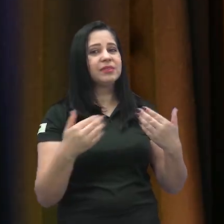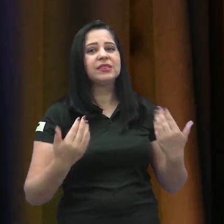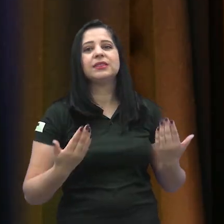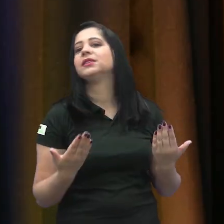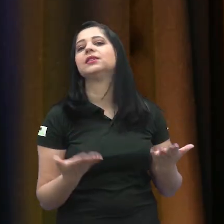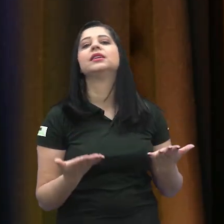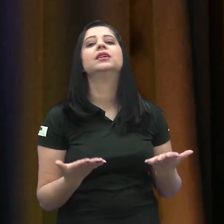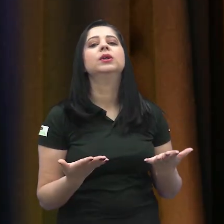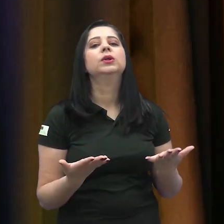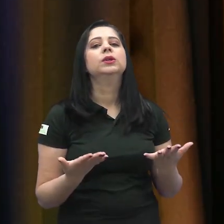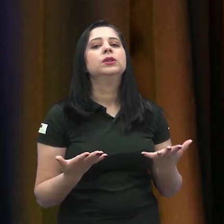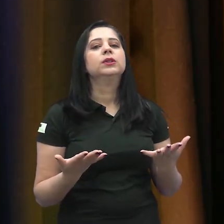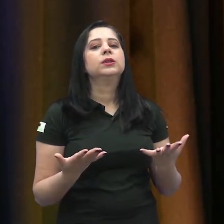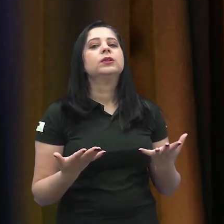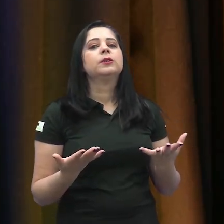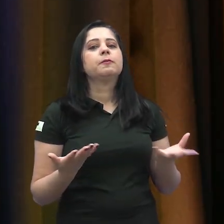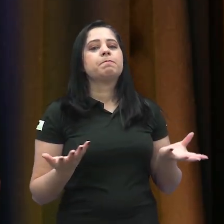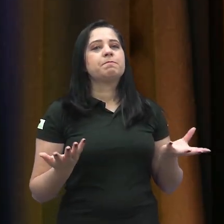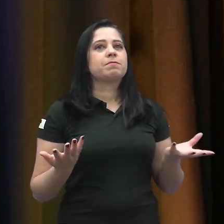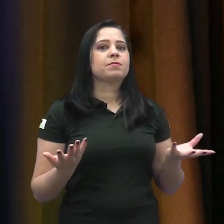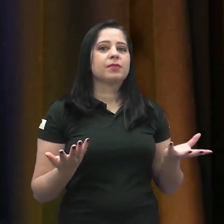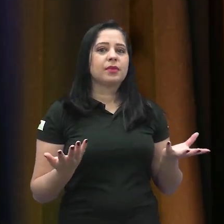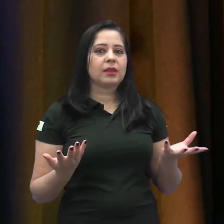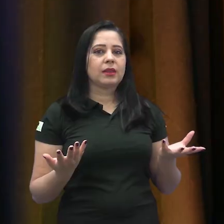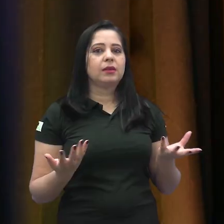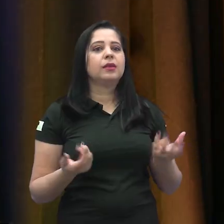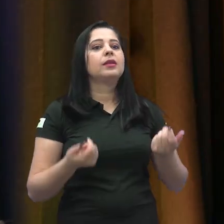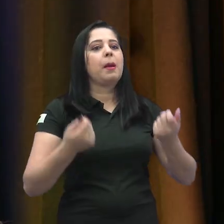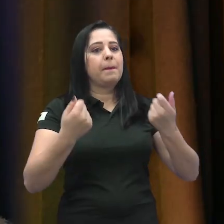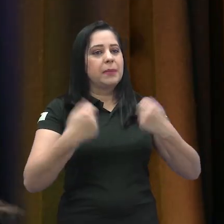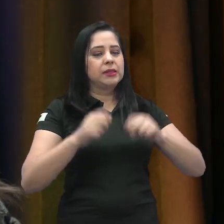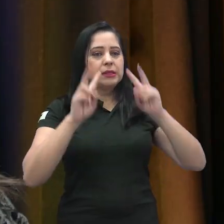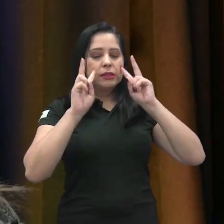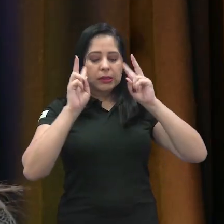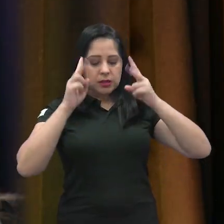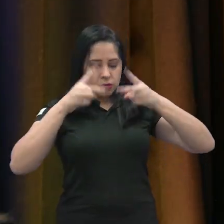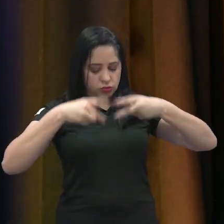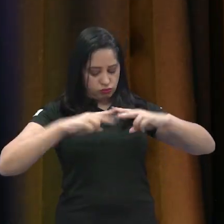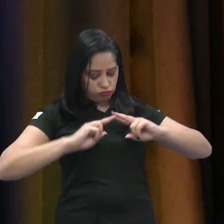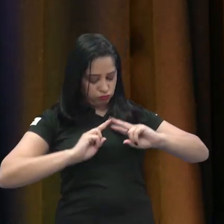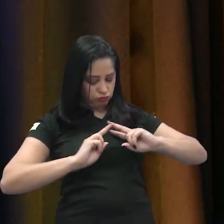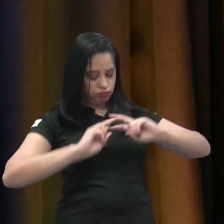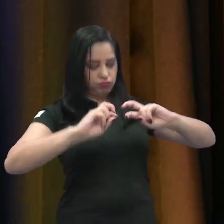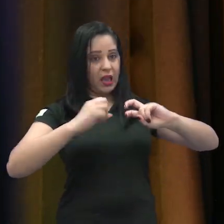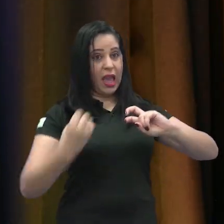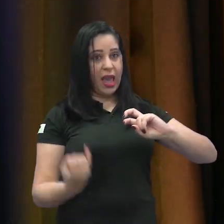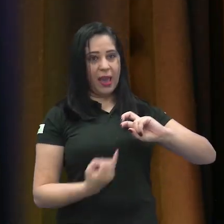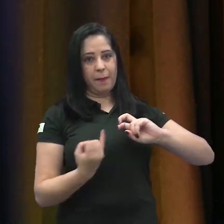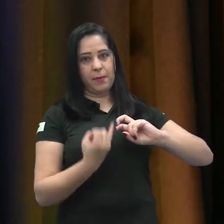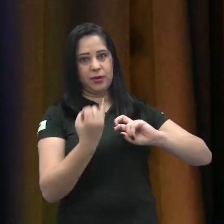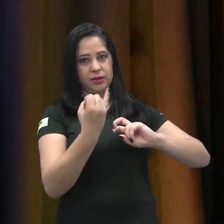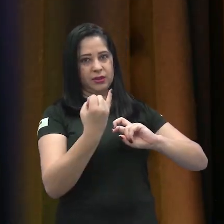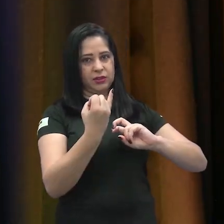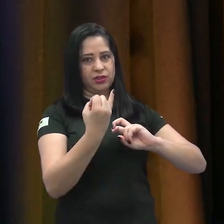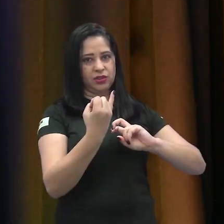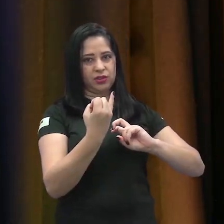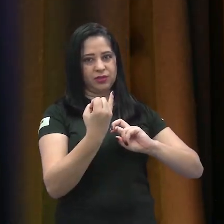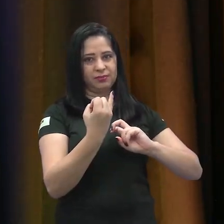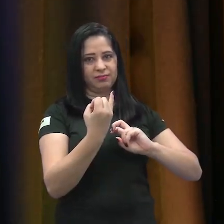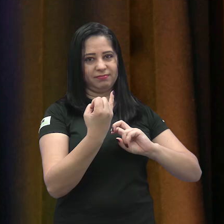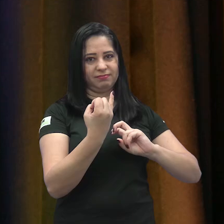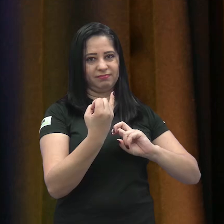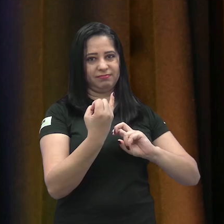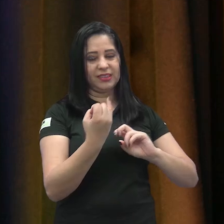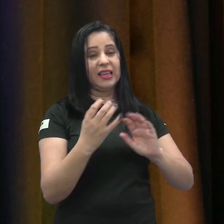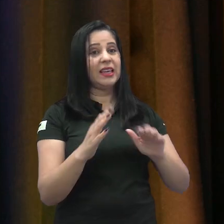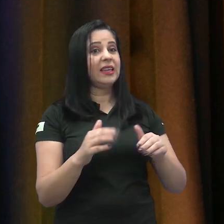né? E para a gente realmente trazer, né, a gente voltar para o nosso núcleo, é muito importante essa